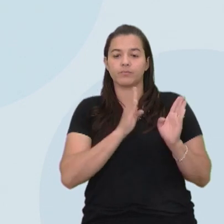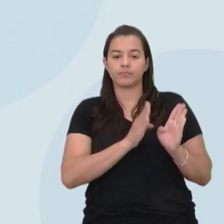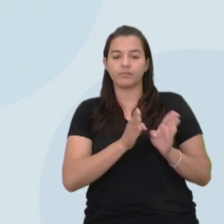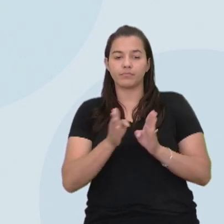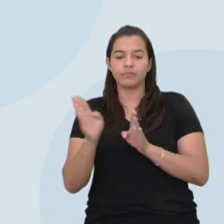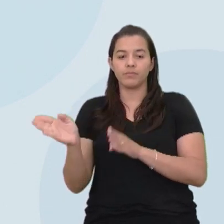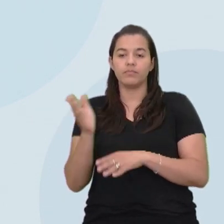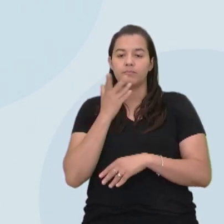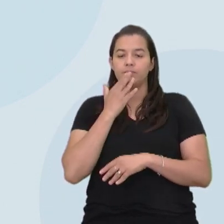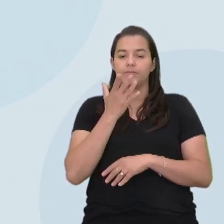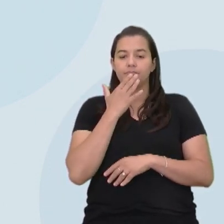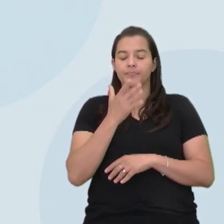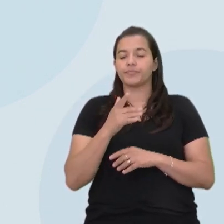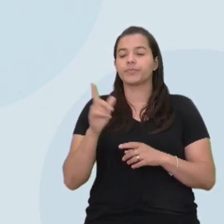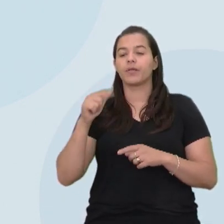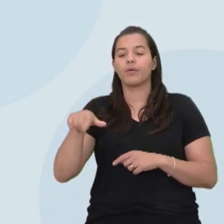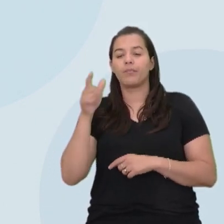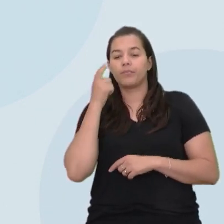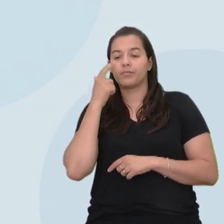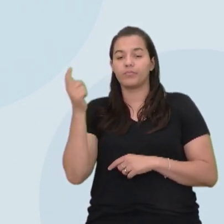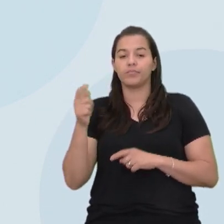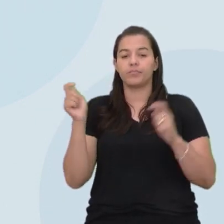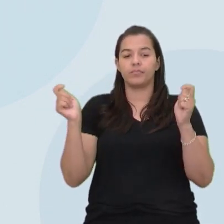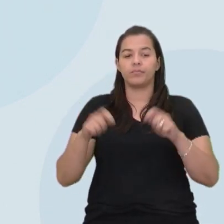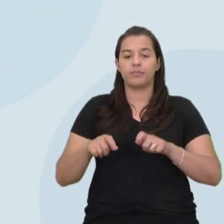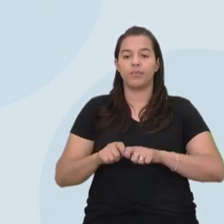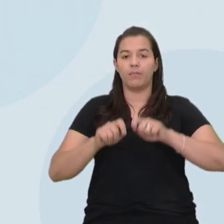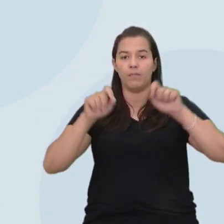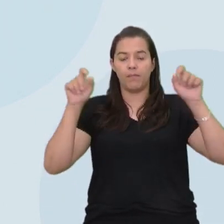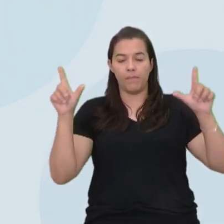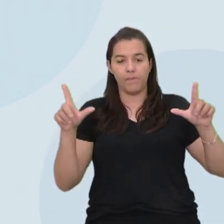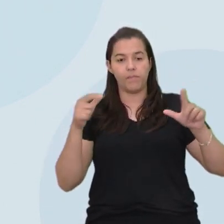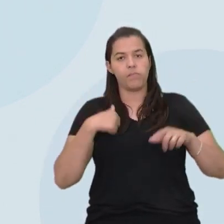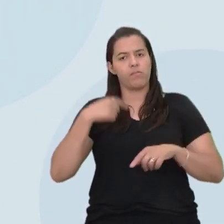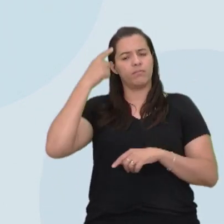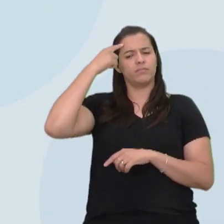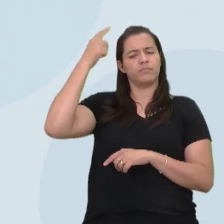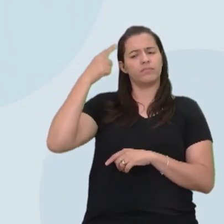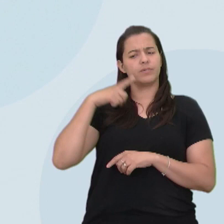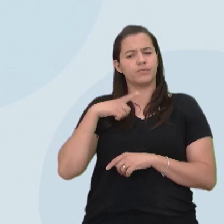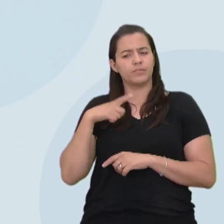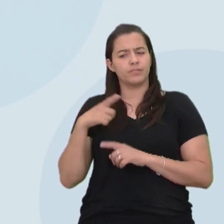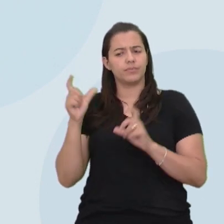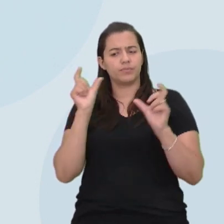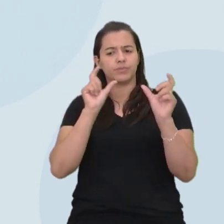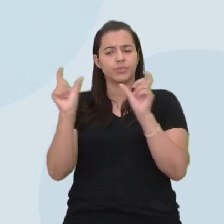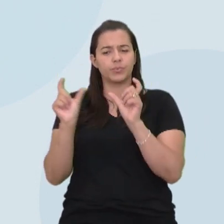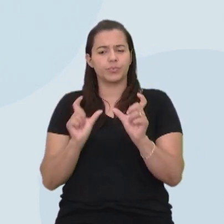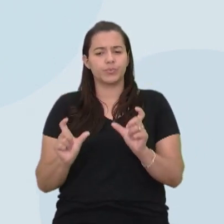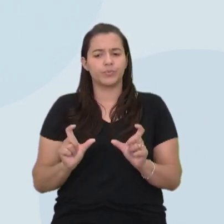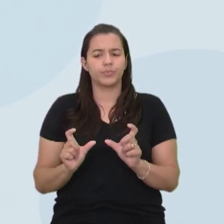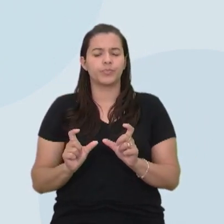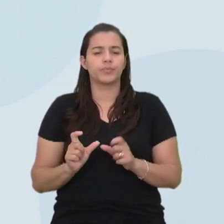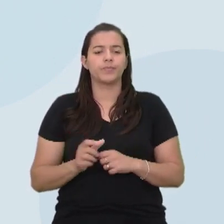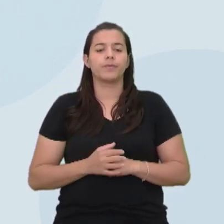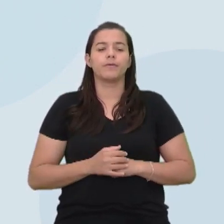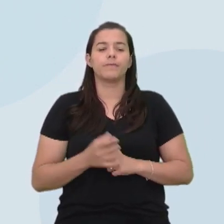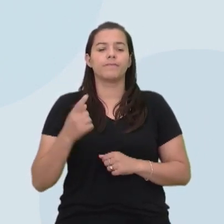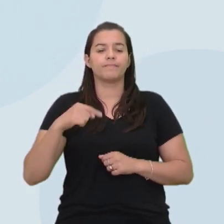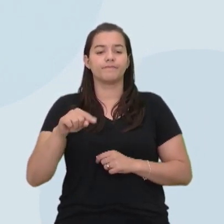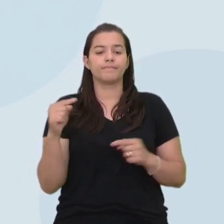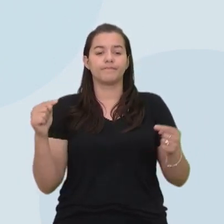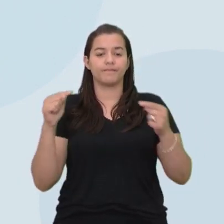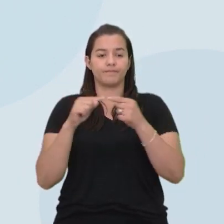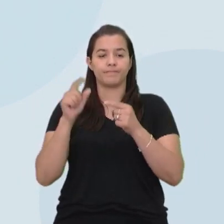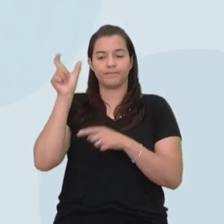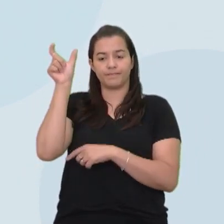do Scratch. Você vai falar, professora, eu estou vendo a tela do Scratch aberta aí e eu não lembro onde é a paleta aí dos blocos. Então, a paleta dos blocos, ela fica aqui onde